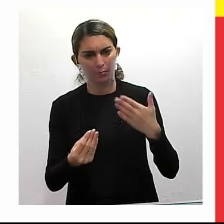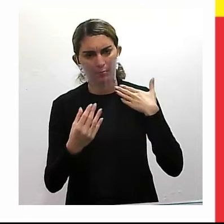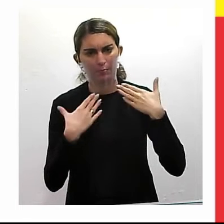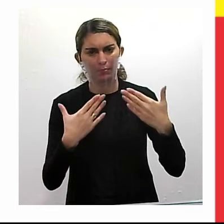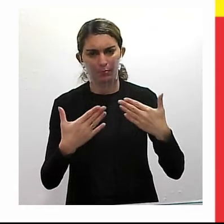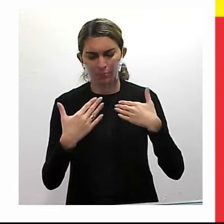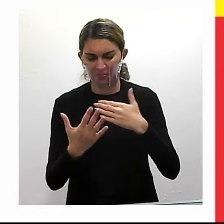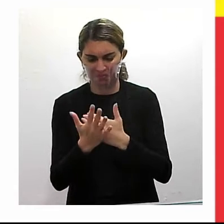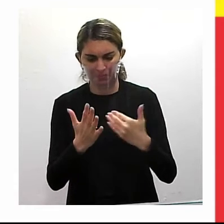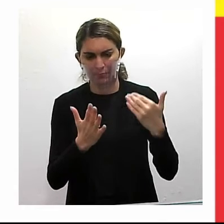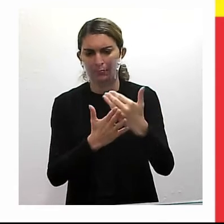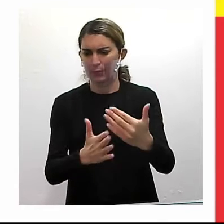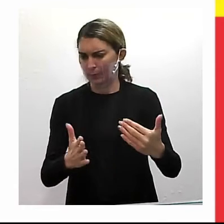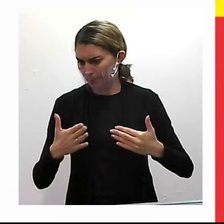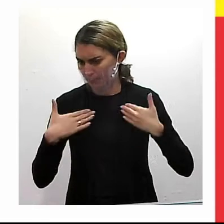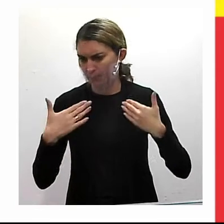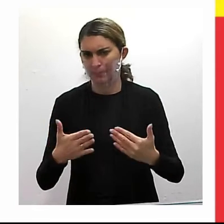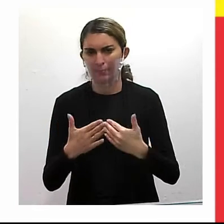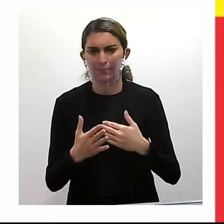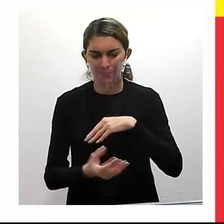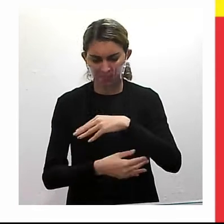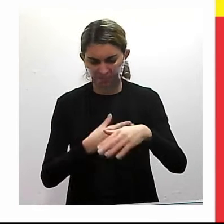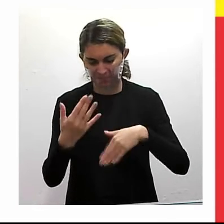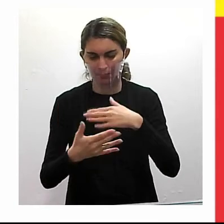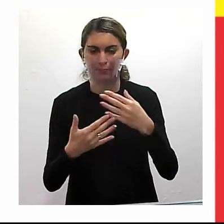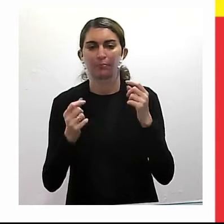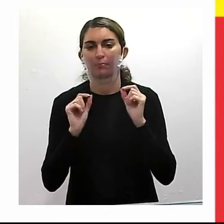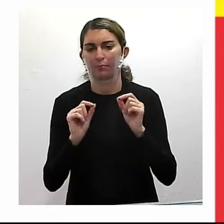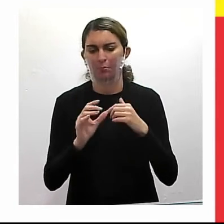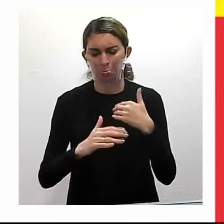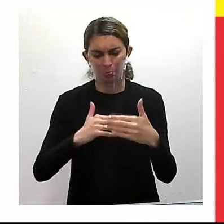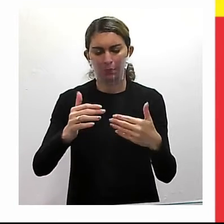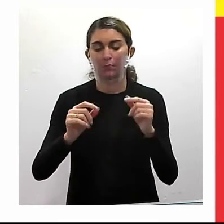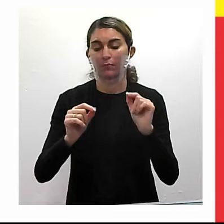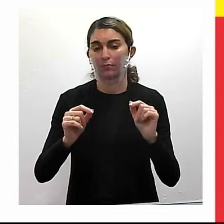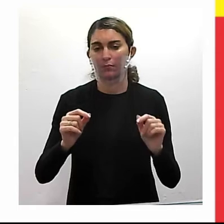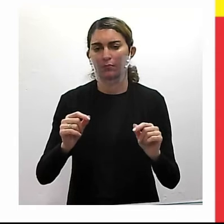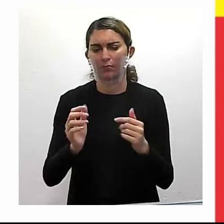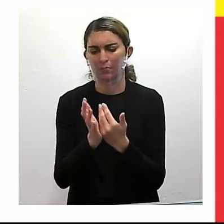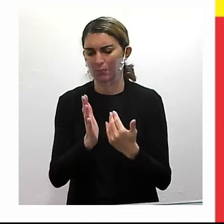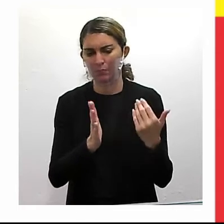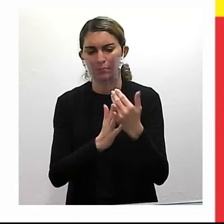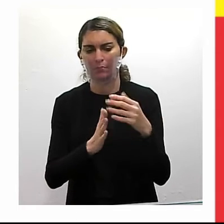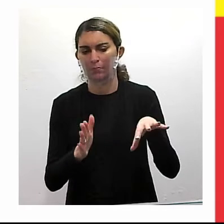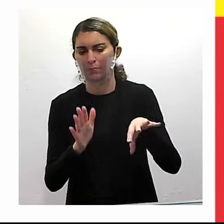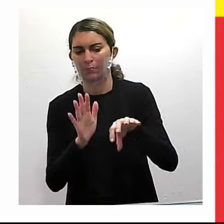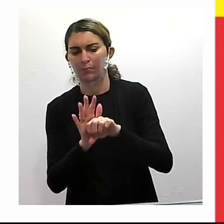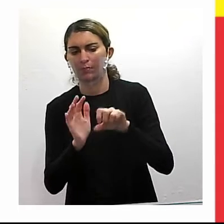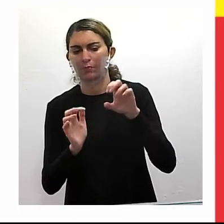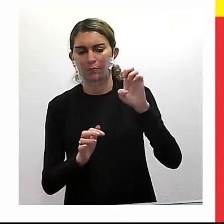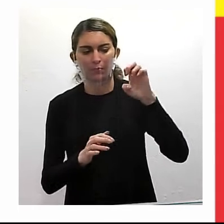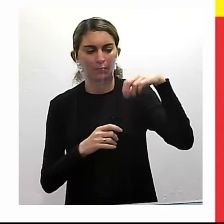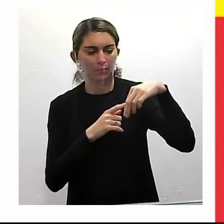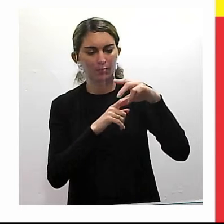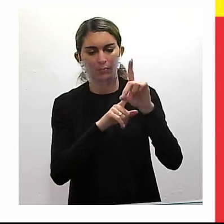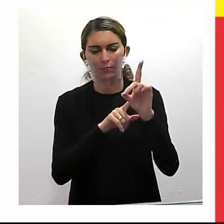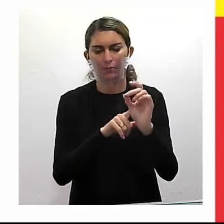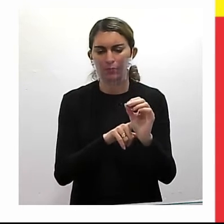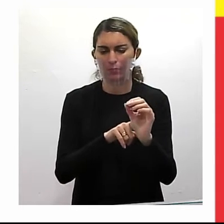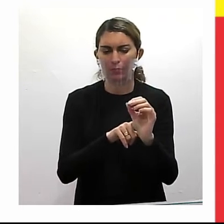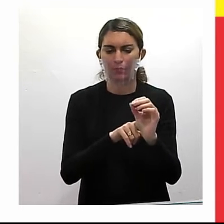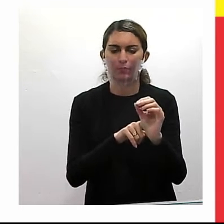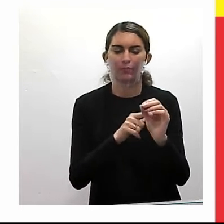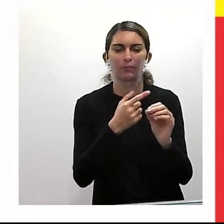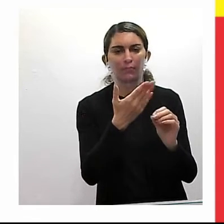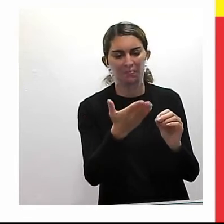né, mais calor ao processo, então quem absorve calor é endo. Então esse processo aqui